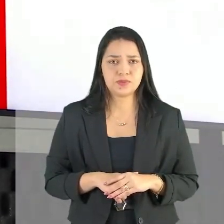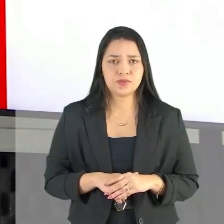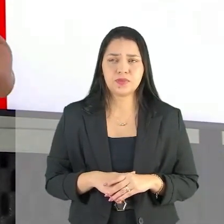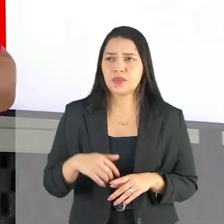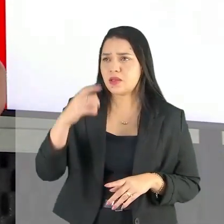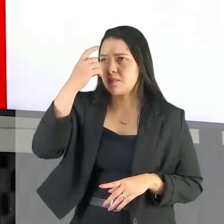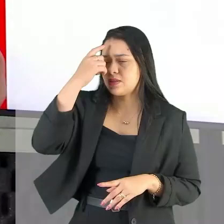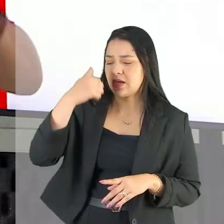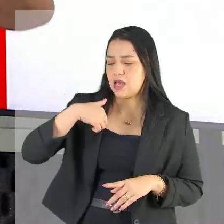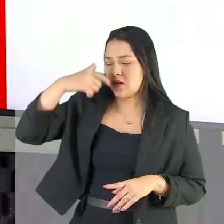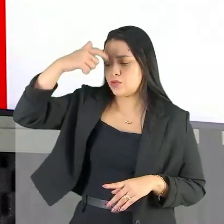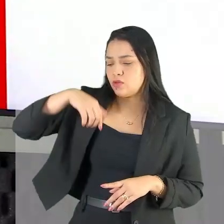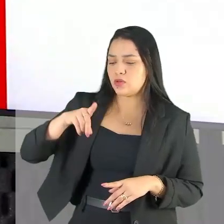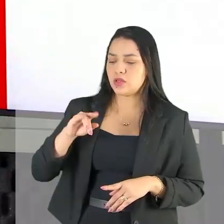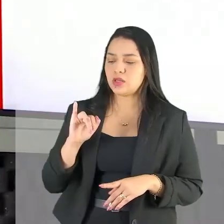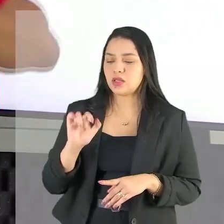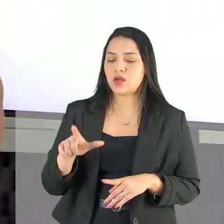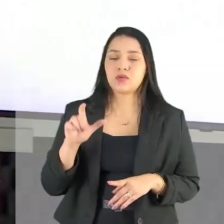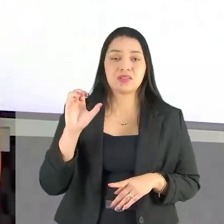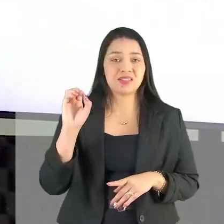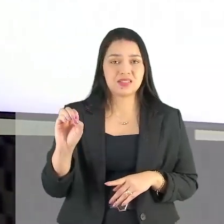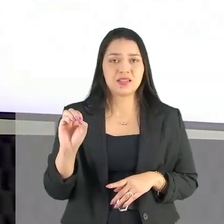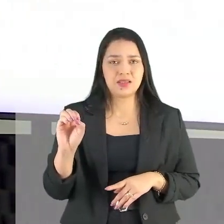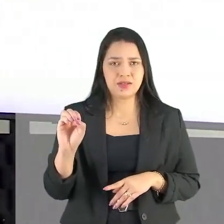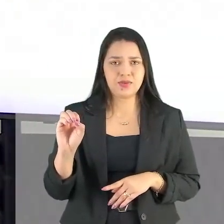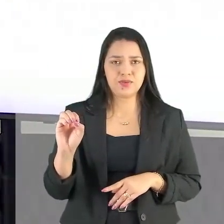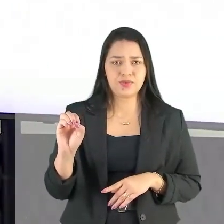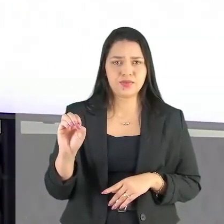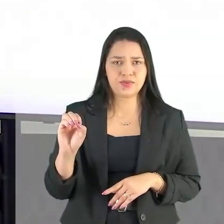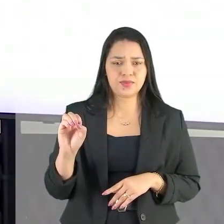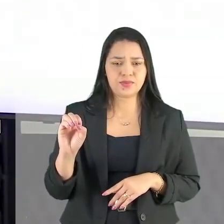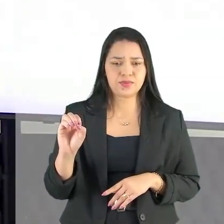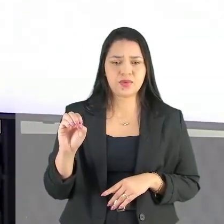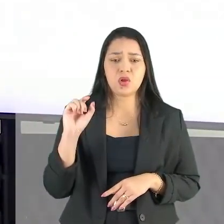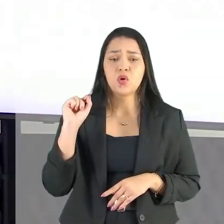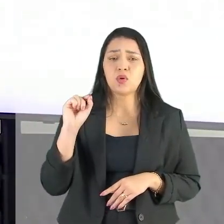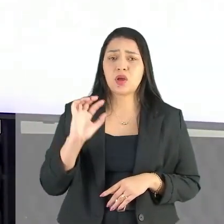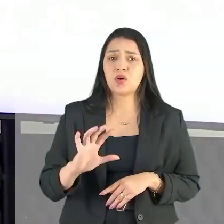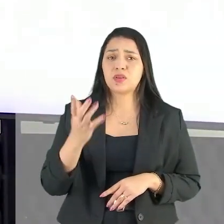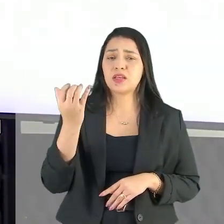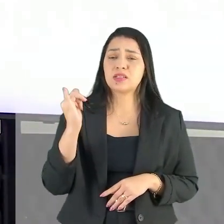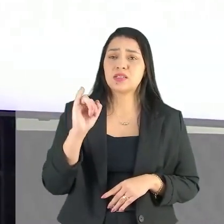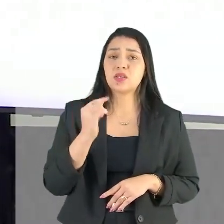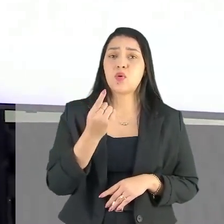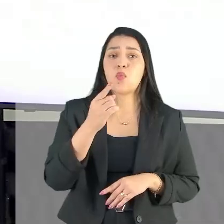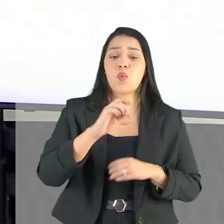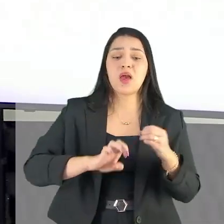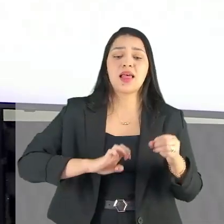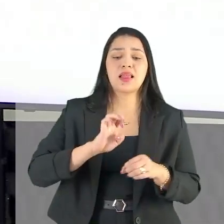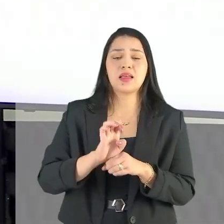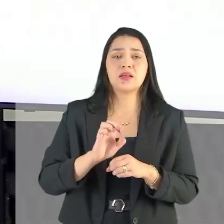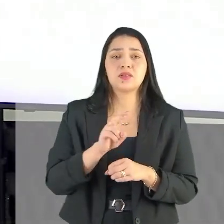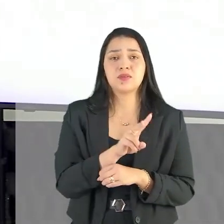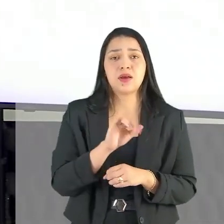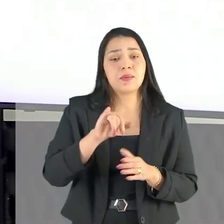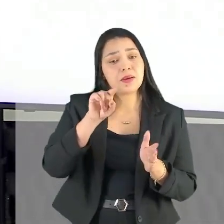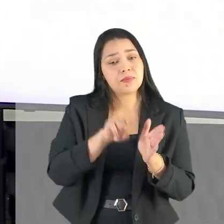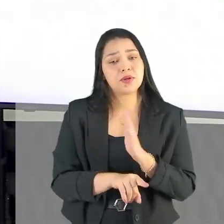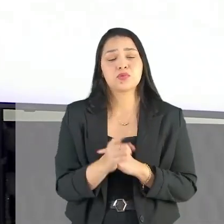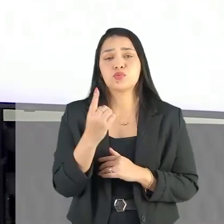Pensa assim, ó, eu sou Daniel 0, minha carga é 0. O que acontece se eu ganhar um elétron? Ela vai para